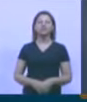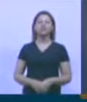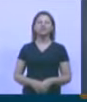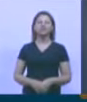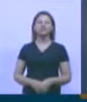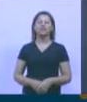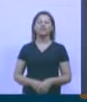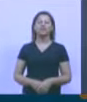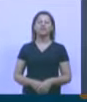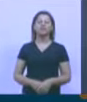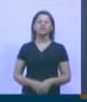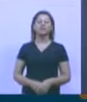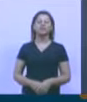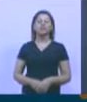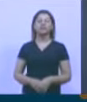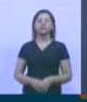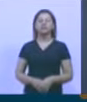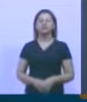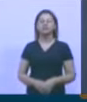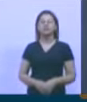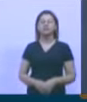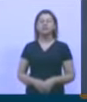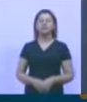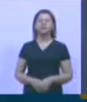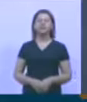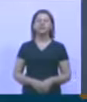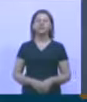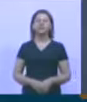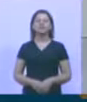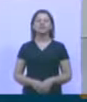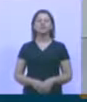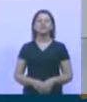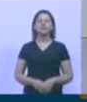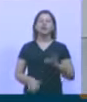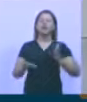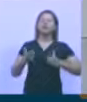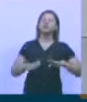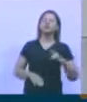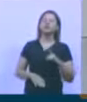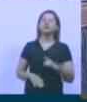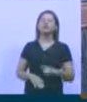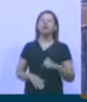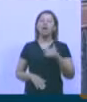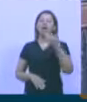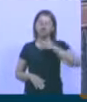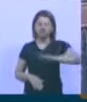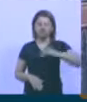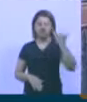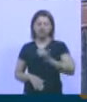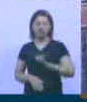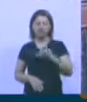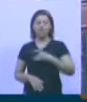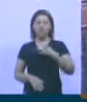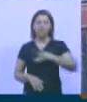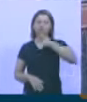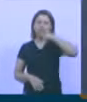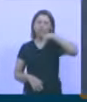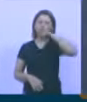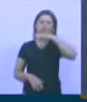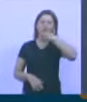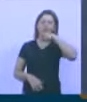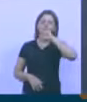Sometimes when children tell me they're afraid of their daddy, às vezes, quando as crianças me dizem que elas têm medo dos pais,